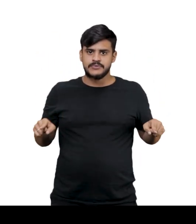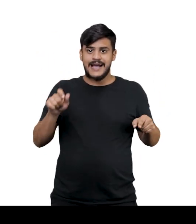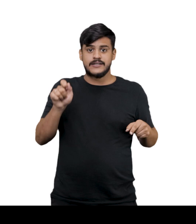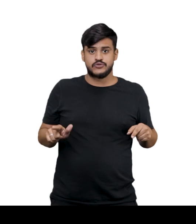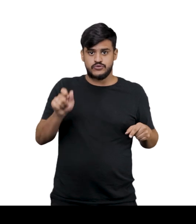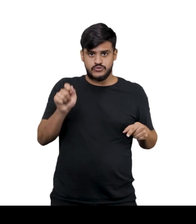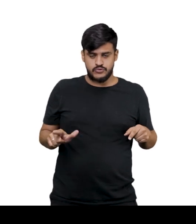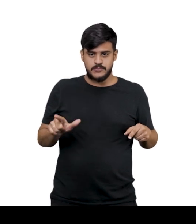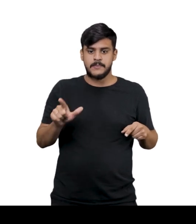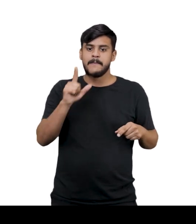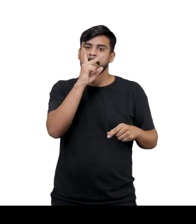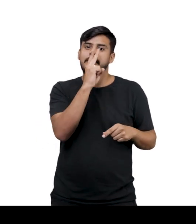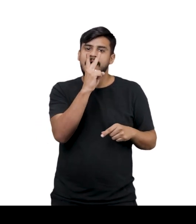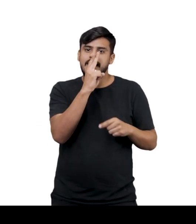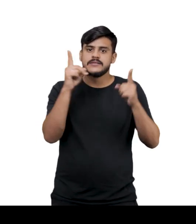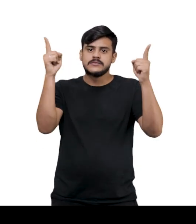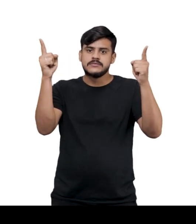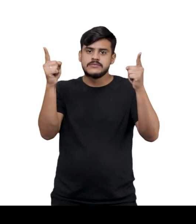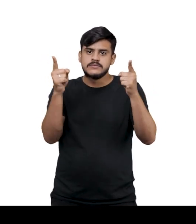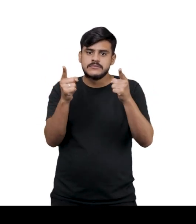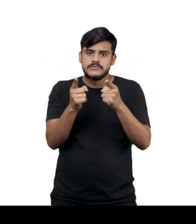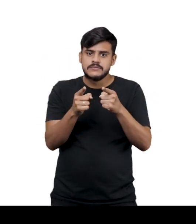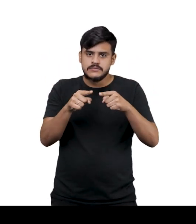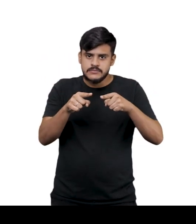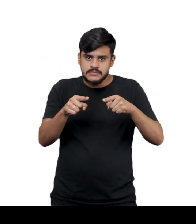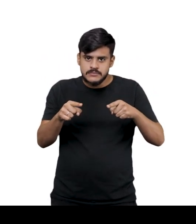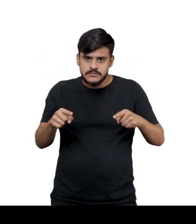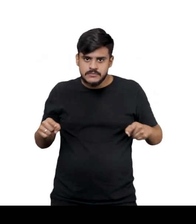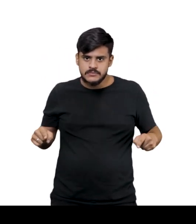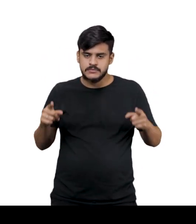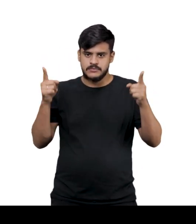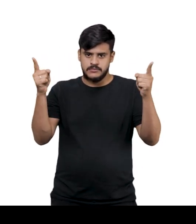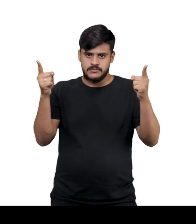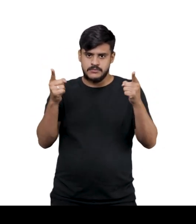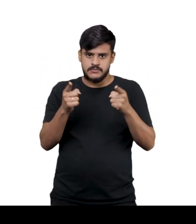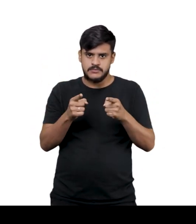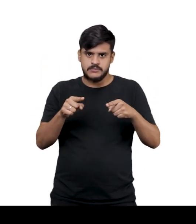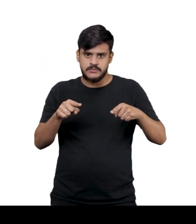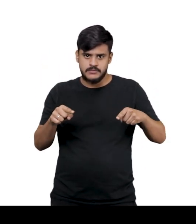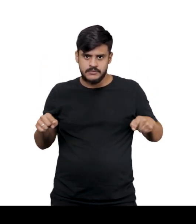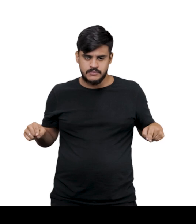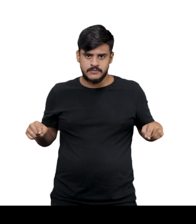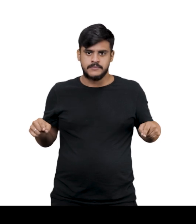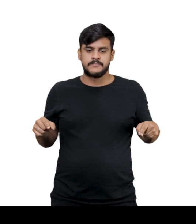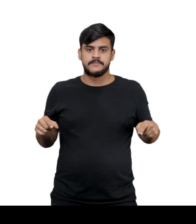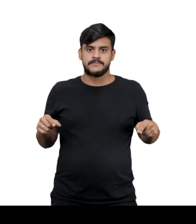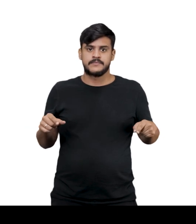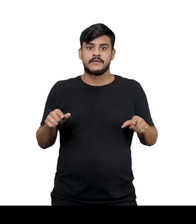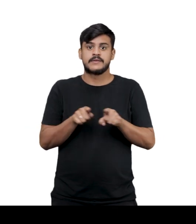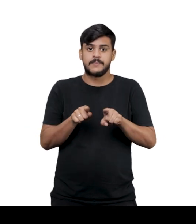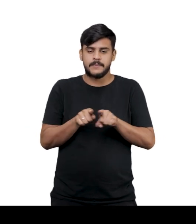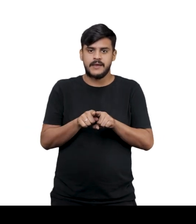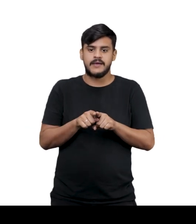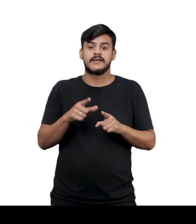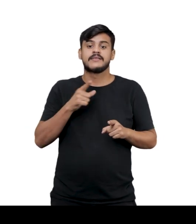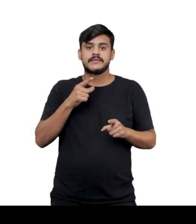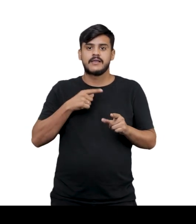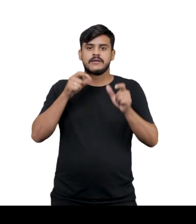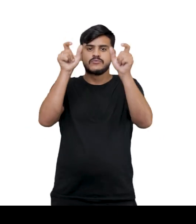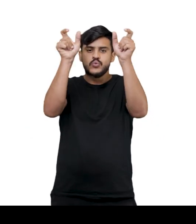claro, fazendo com que as pontas desses triângulos avancem em direção ao centro. Ao mesmo